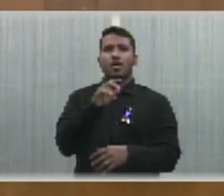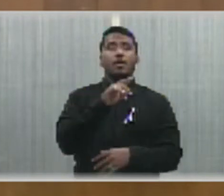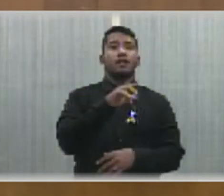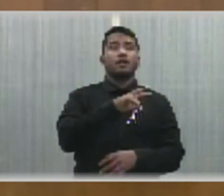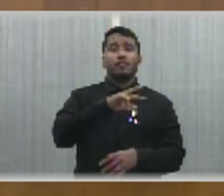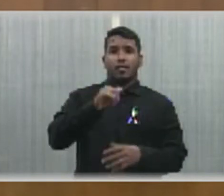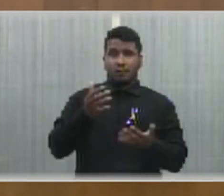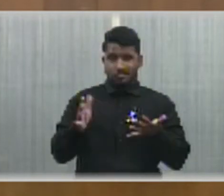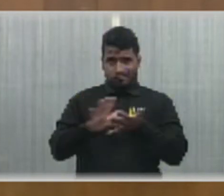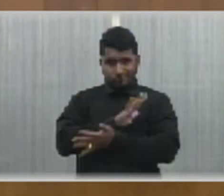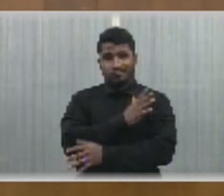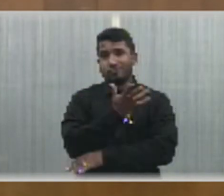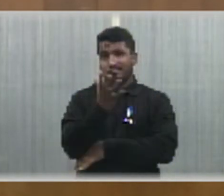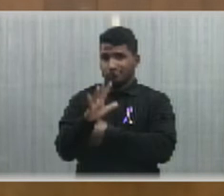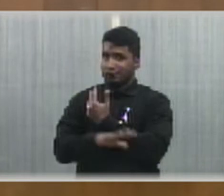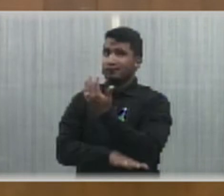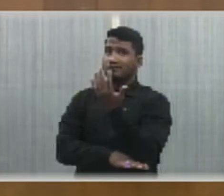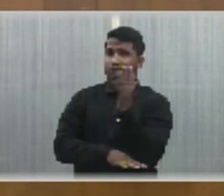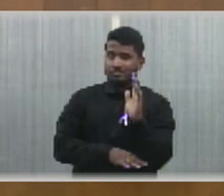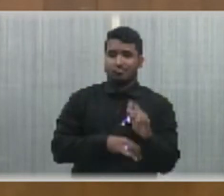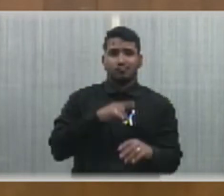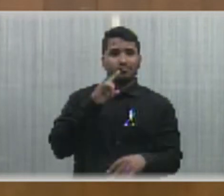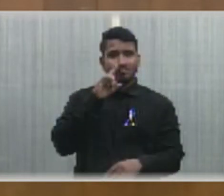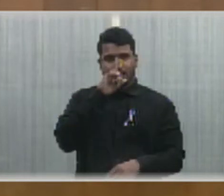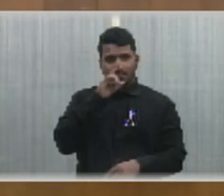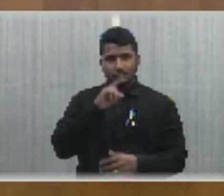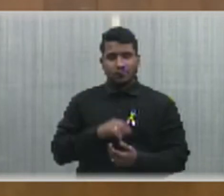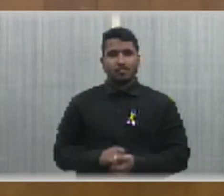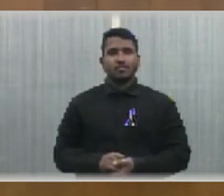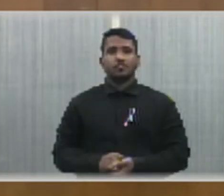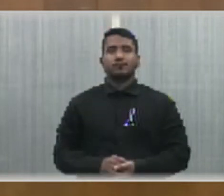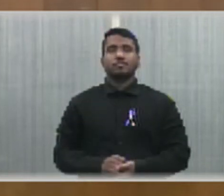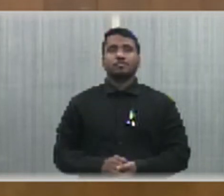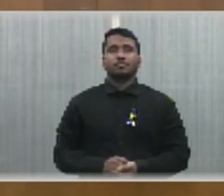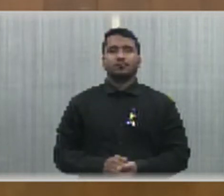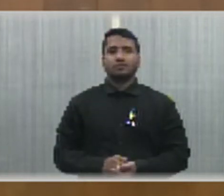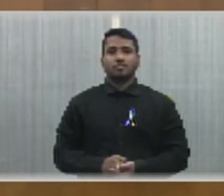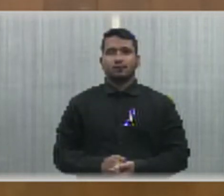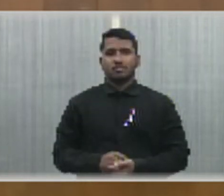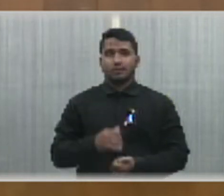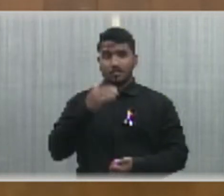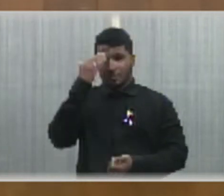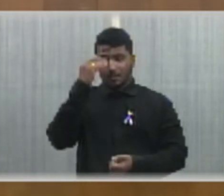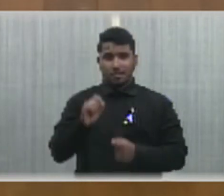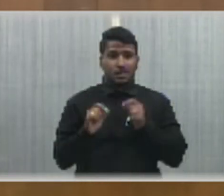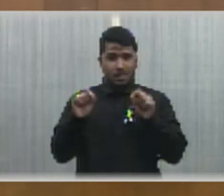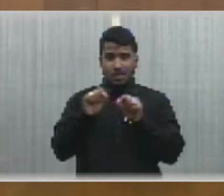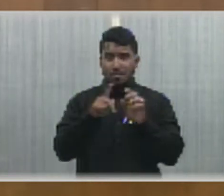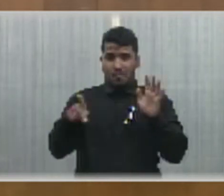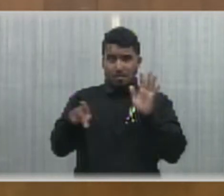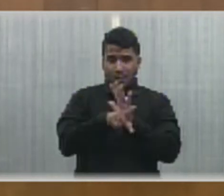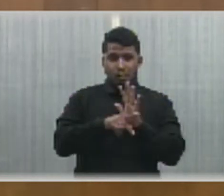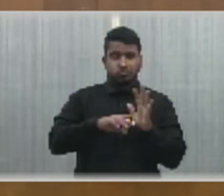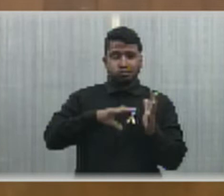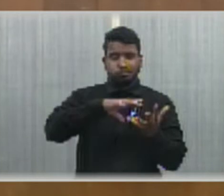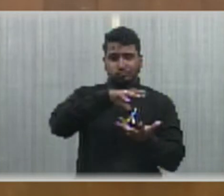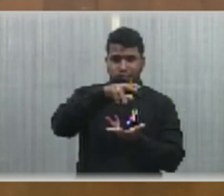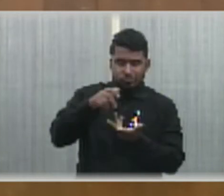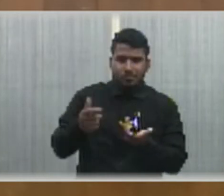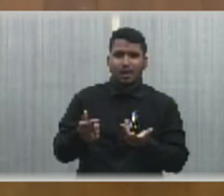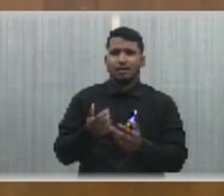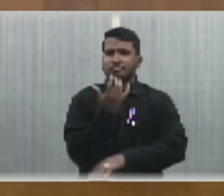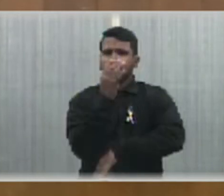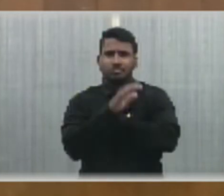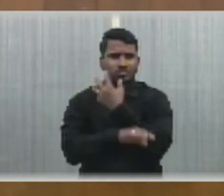meio ambiente. O ecossistema deixa totalmente desequilibrado, desde a fauna